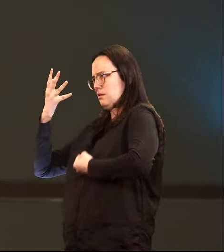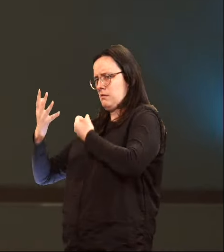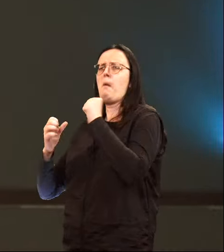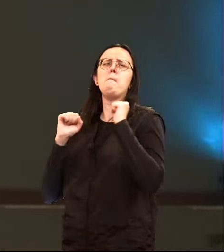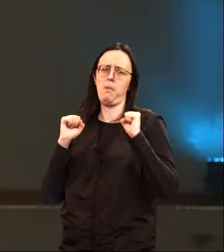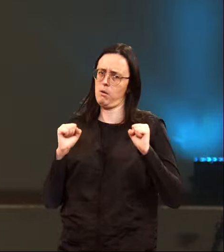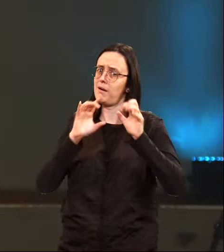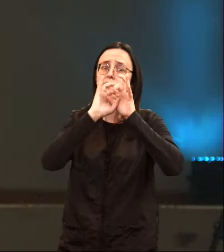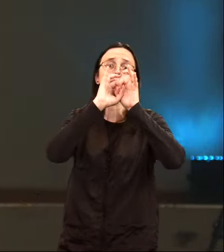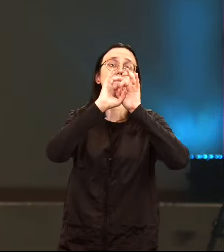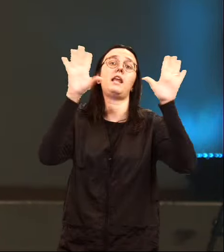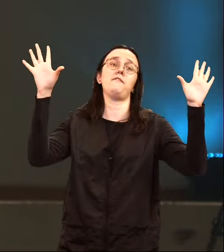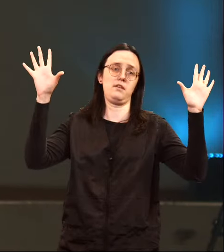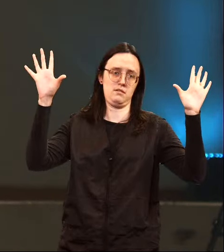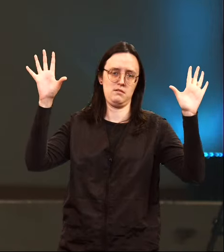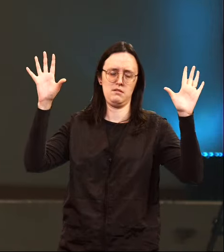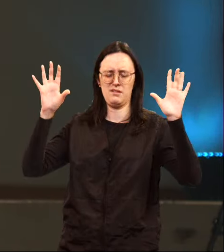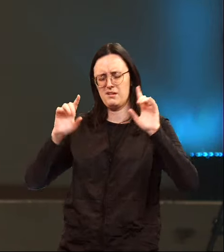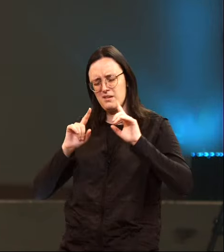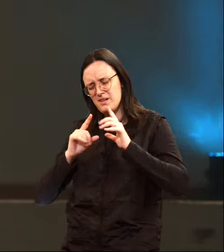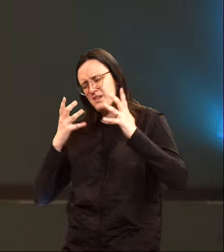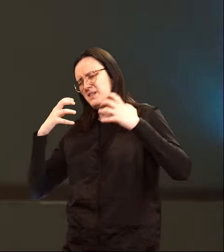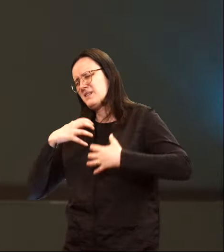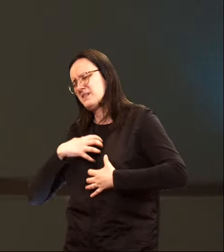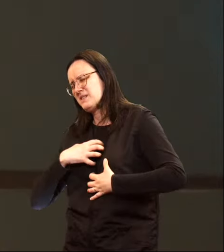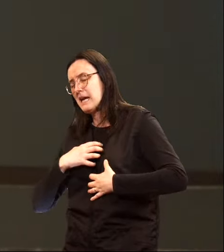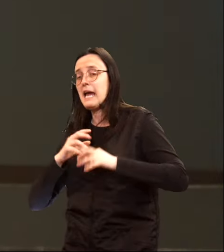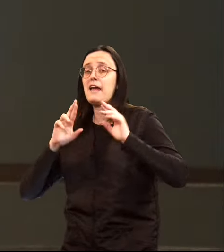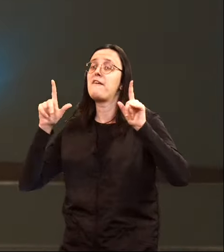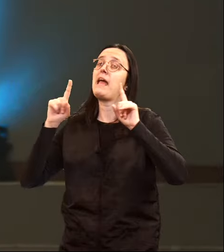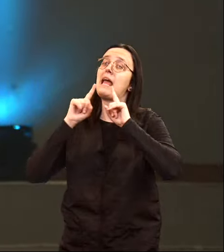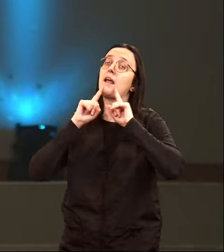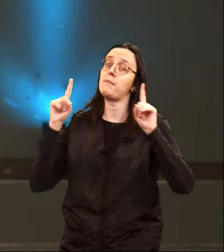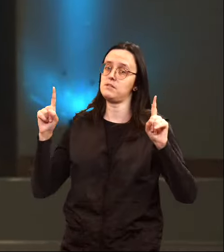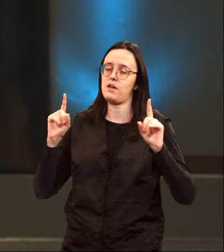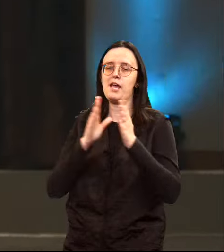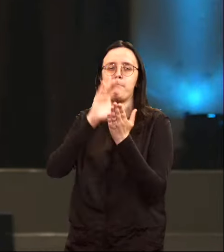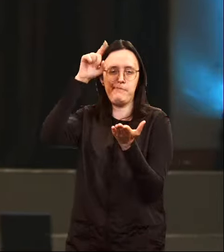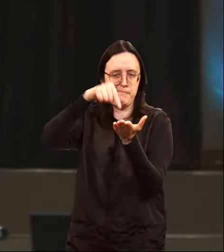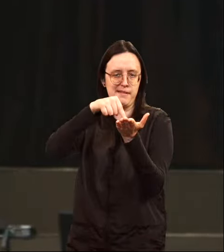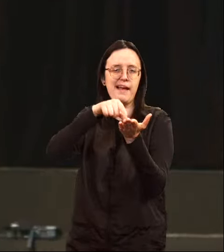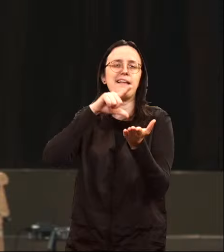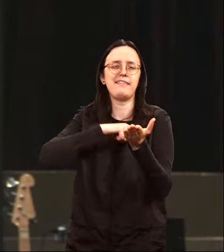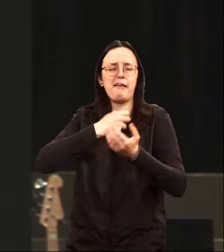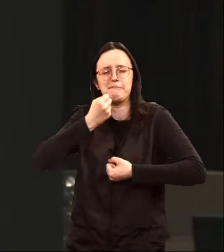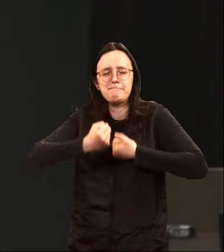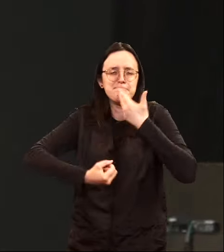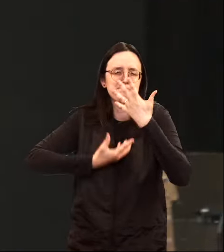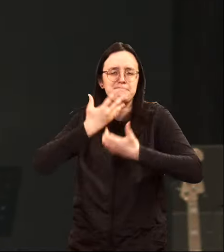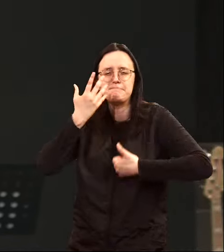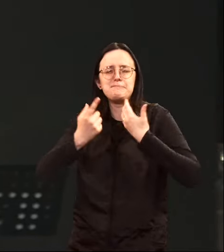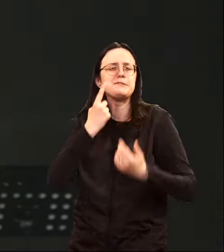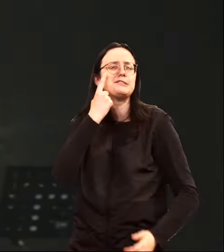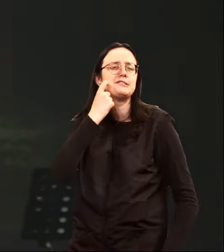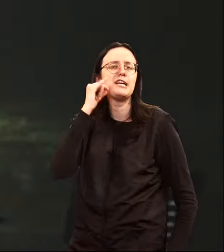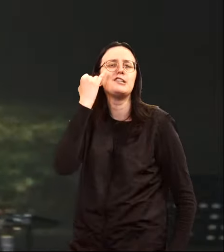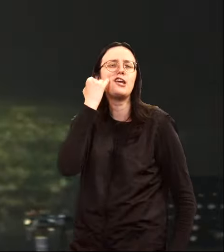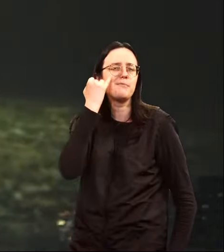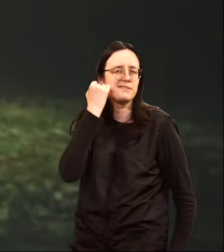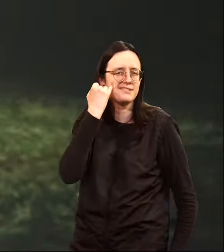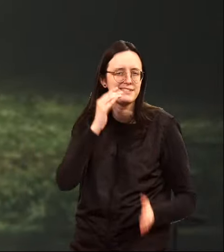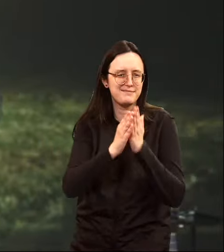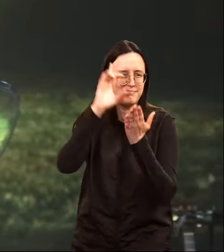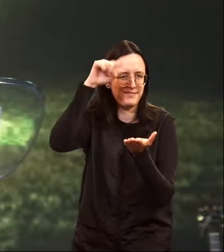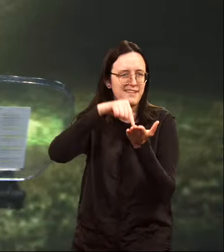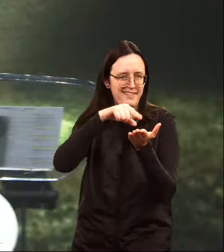Pai, as nossas queixas. Tem até um livro na Bíblia chamado Lamentações de